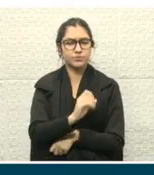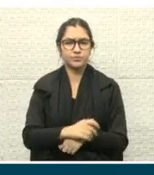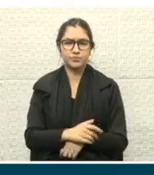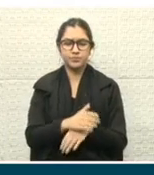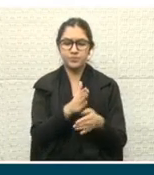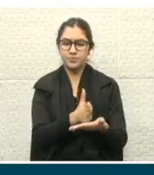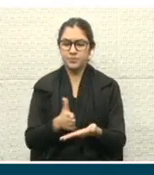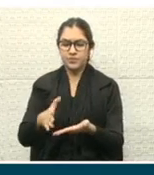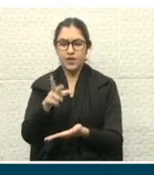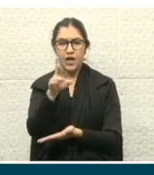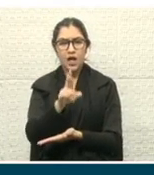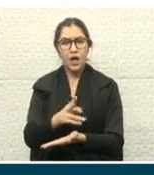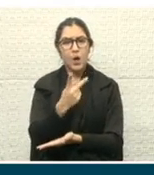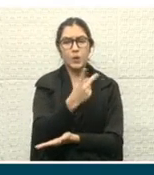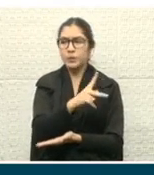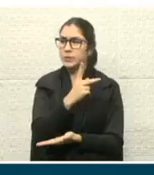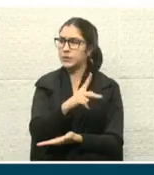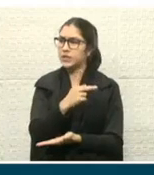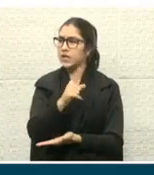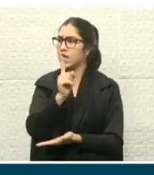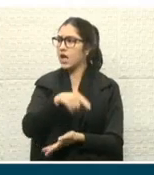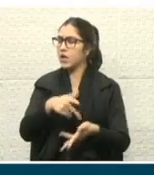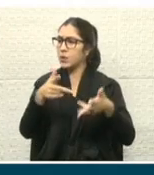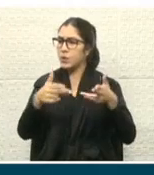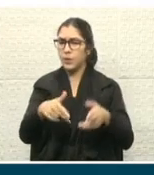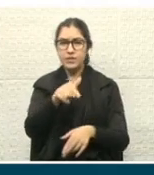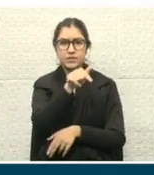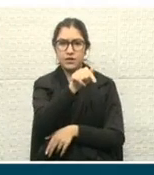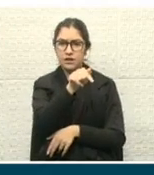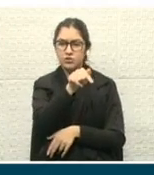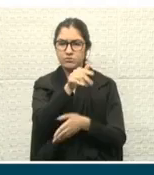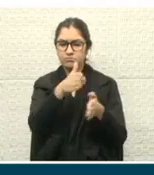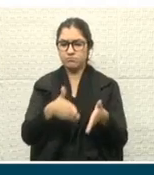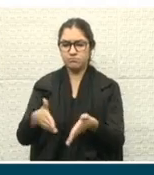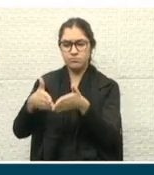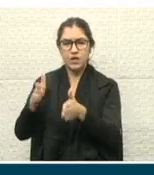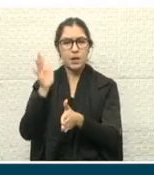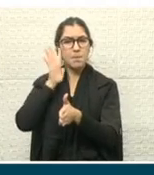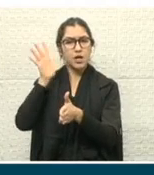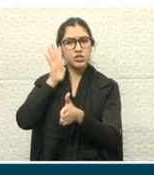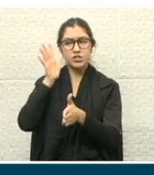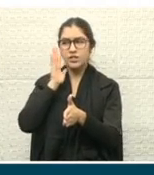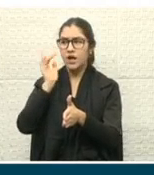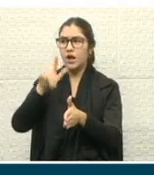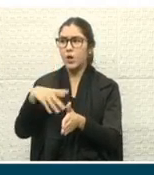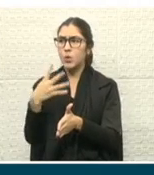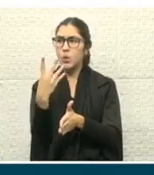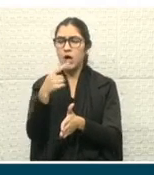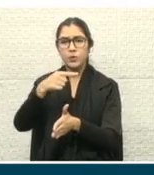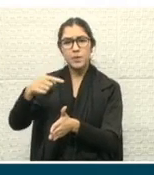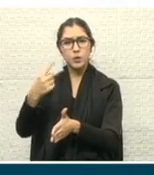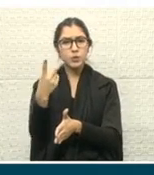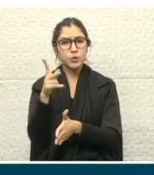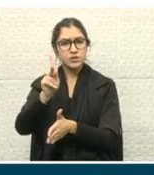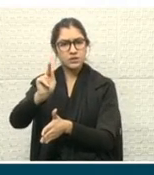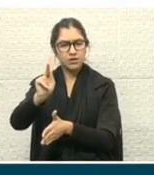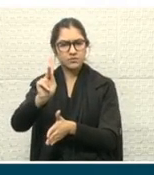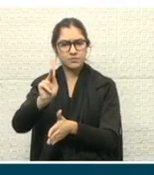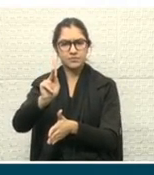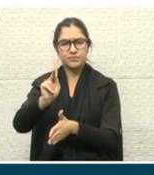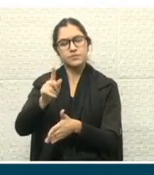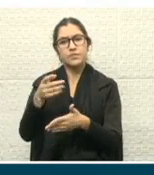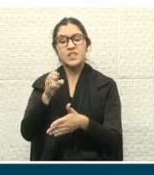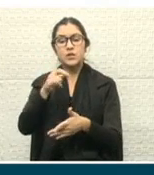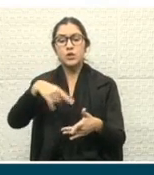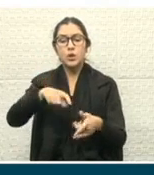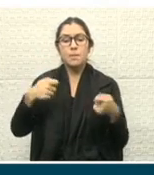A parte real desse número é igual a 7. A parte imaginária, 4 menos 2k. Então, se